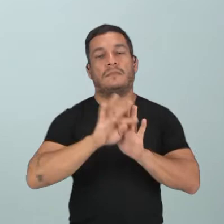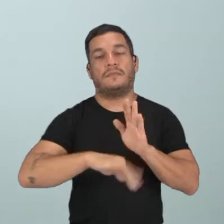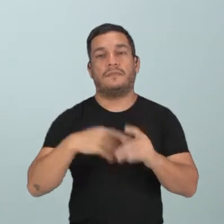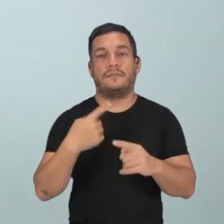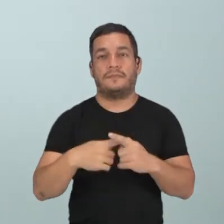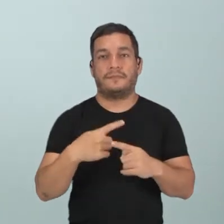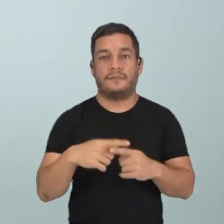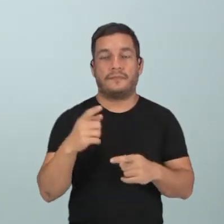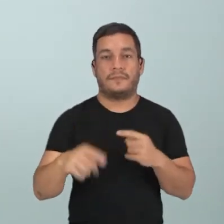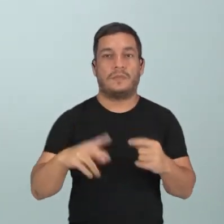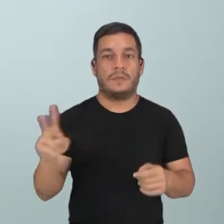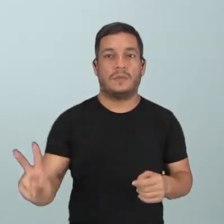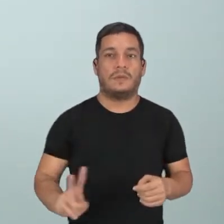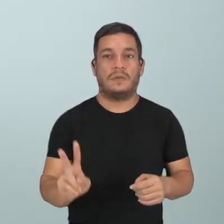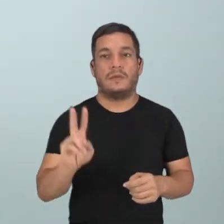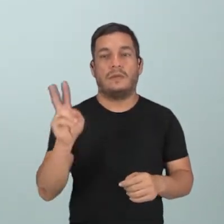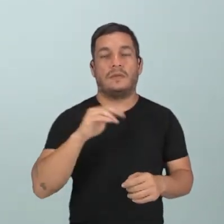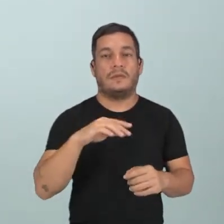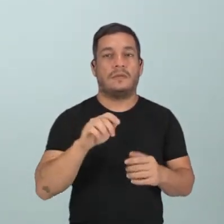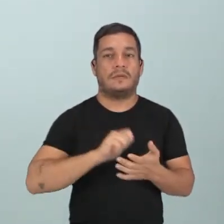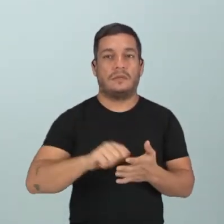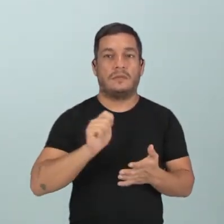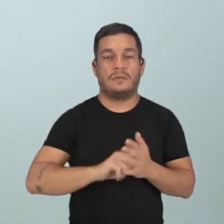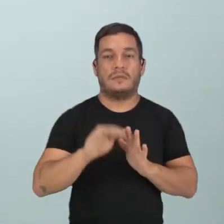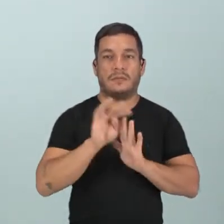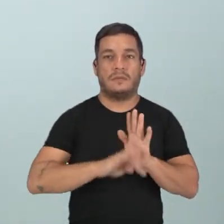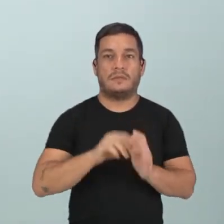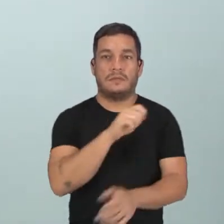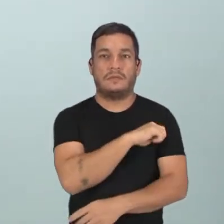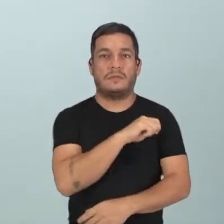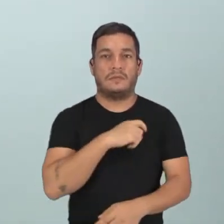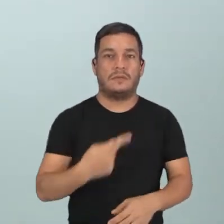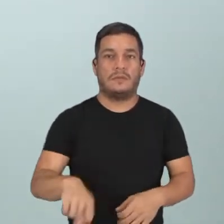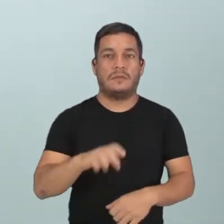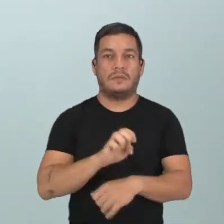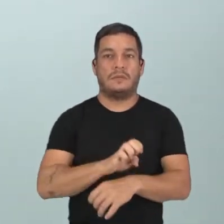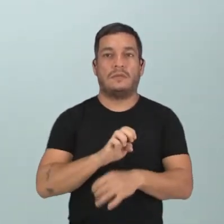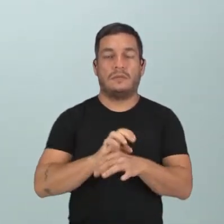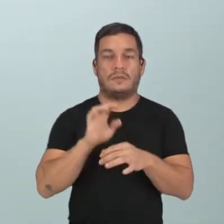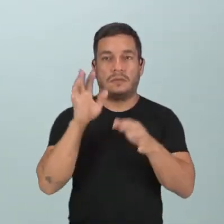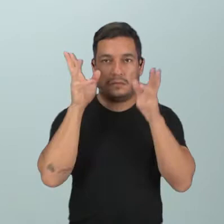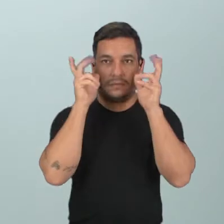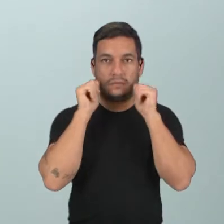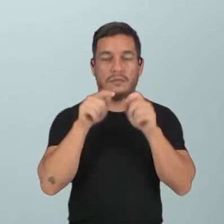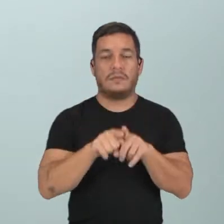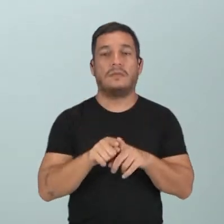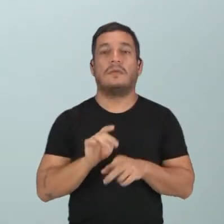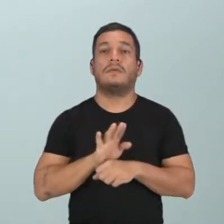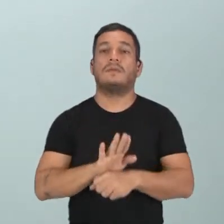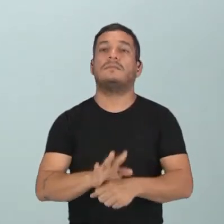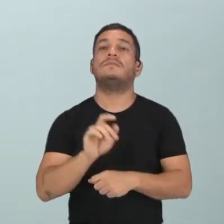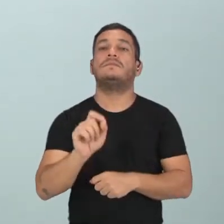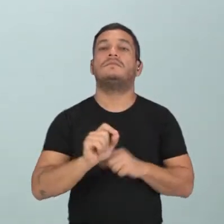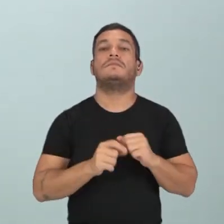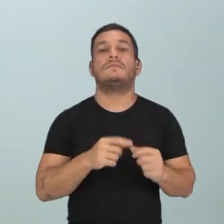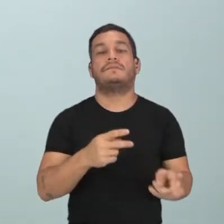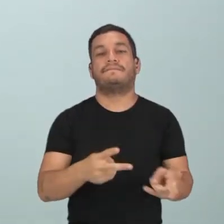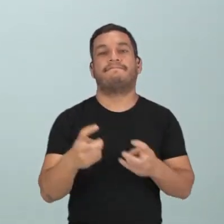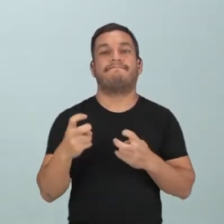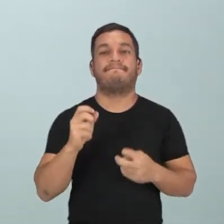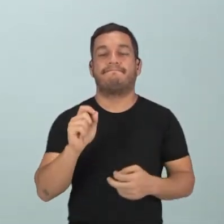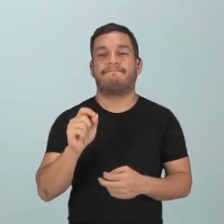além de valorizar a produção textual dos nossos alunos aqui do Estado também nos ajuda a